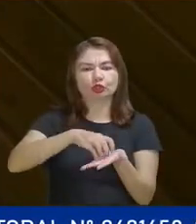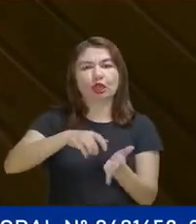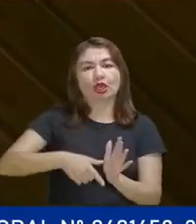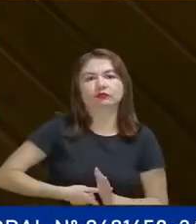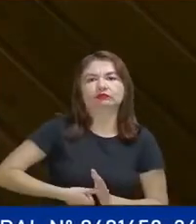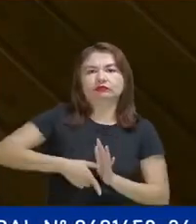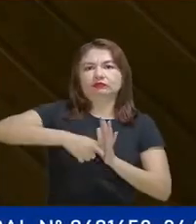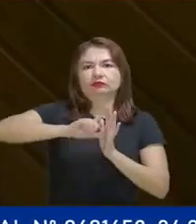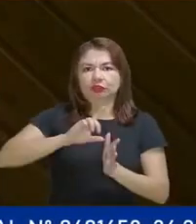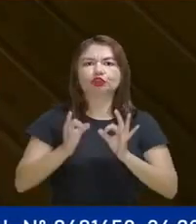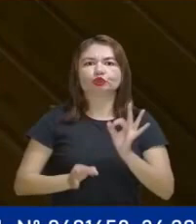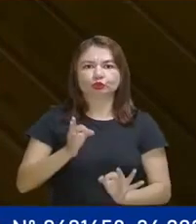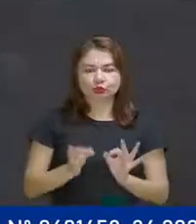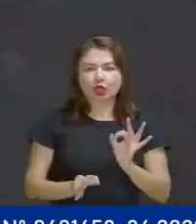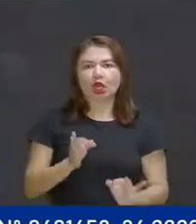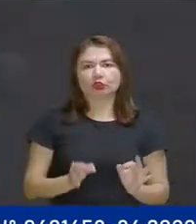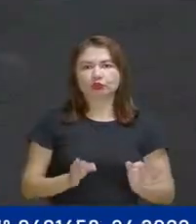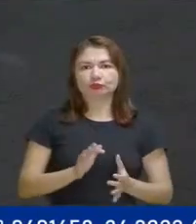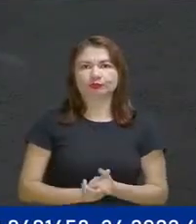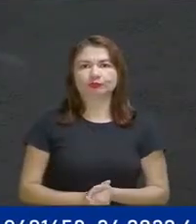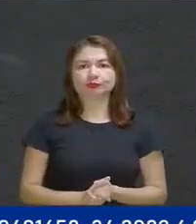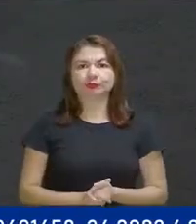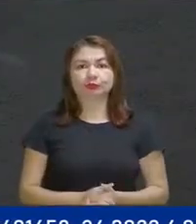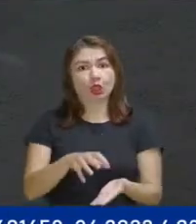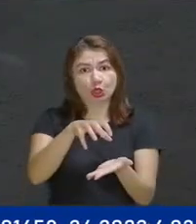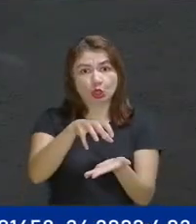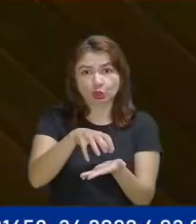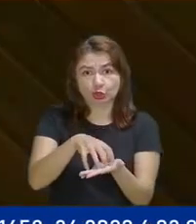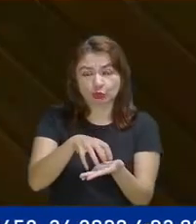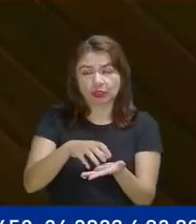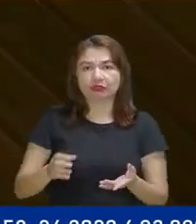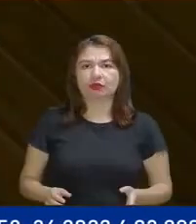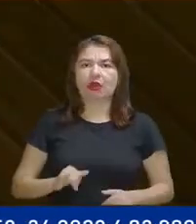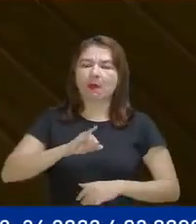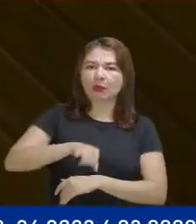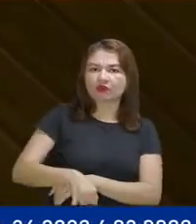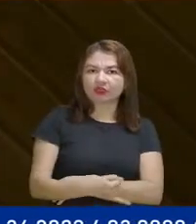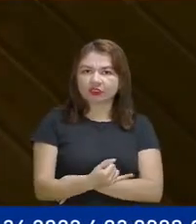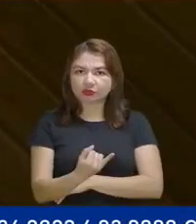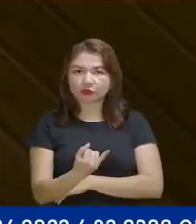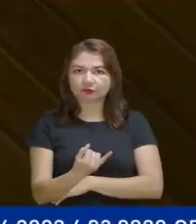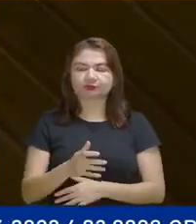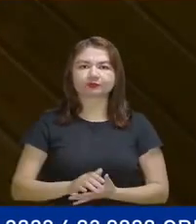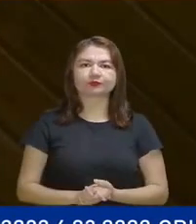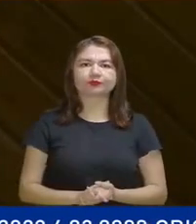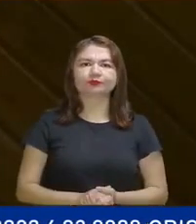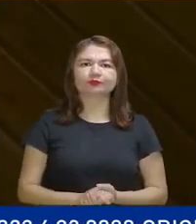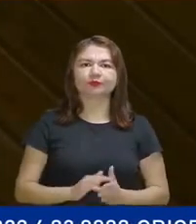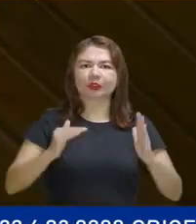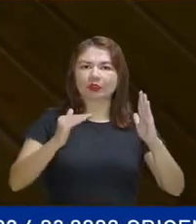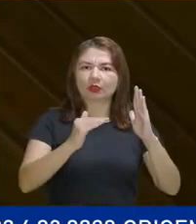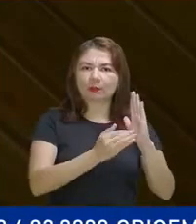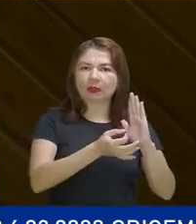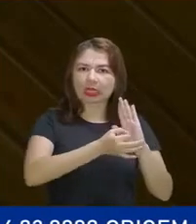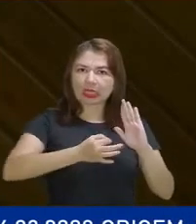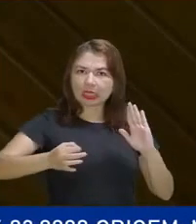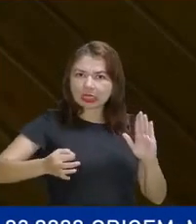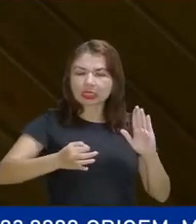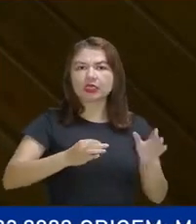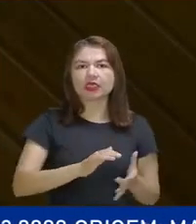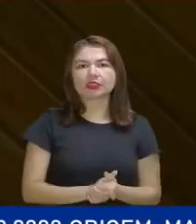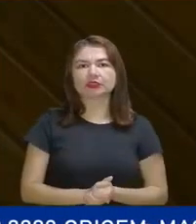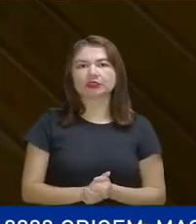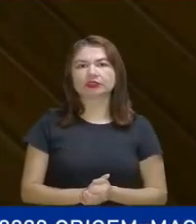preliminares prejudiciais, Excelência. No mérito, aproveitando o todo parecer do